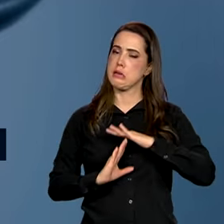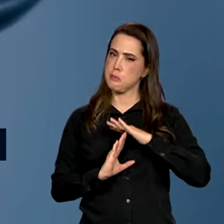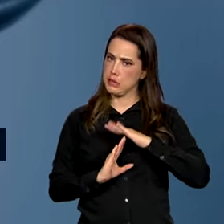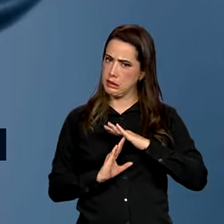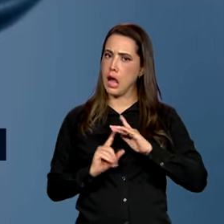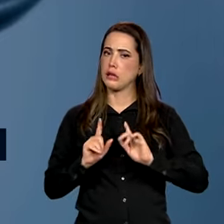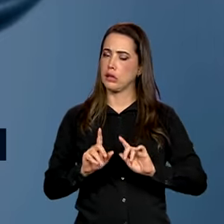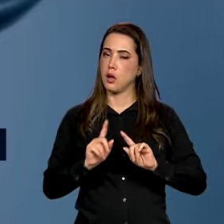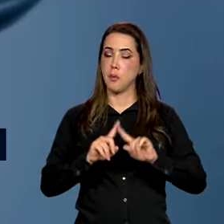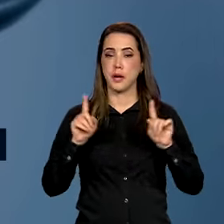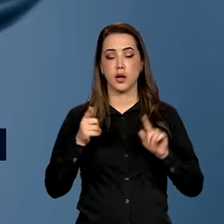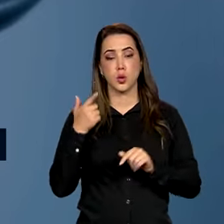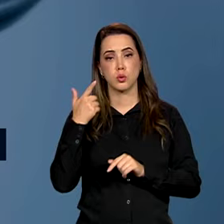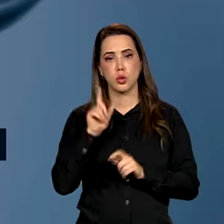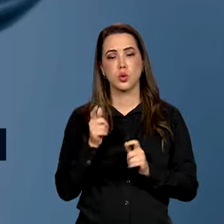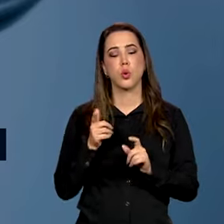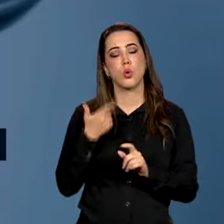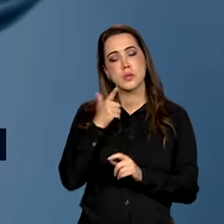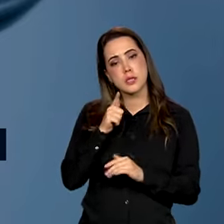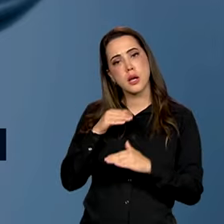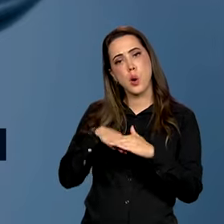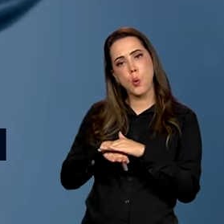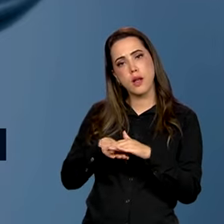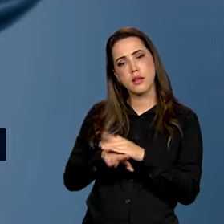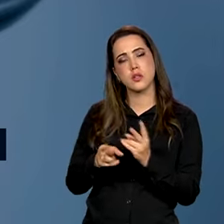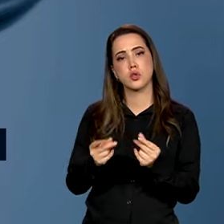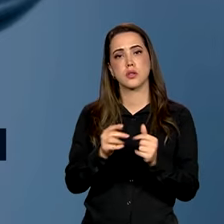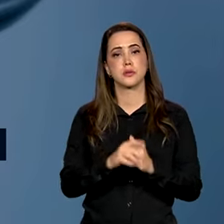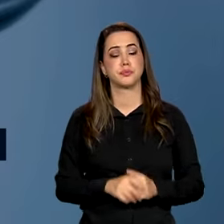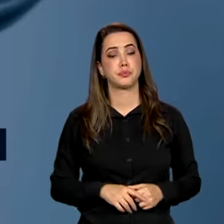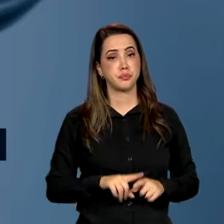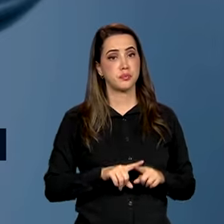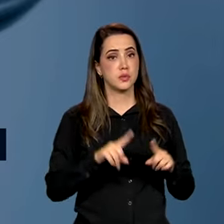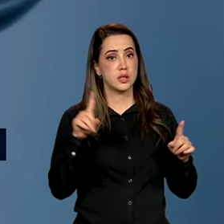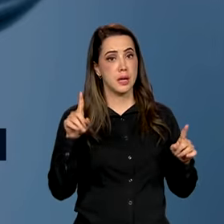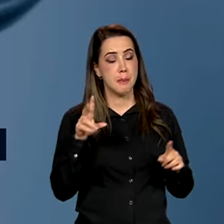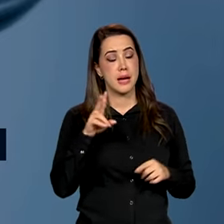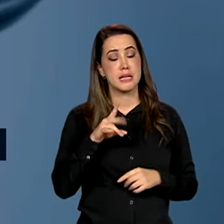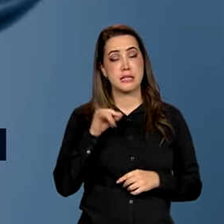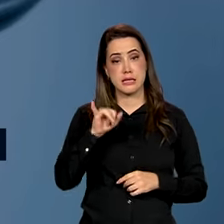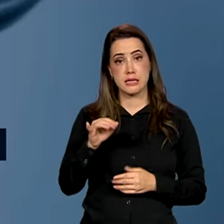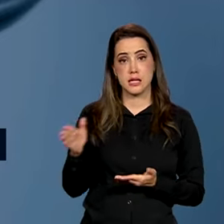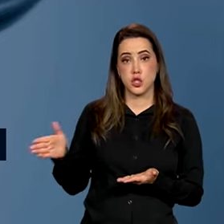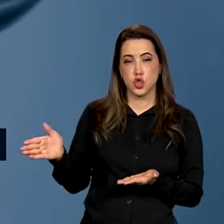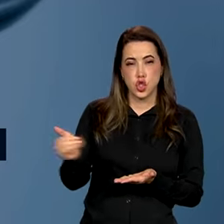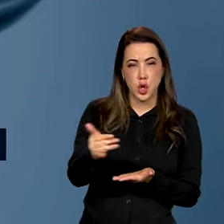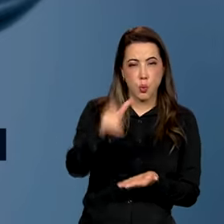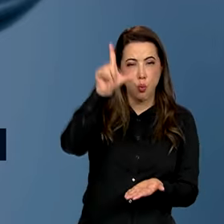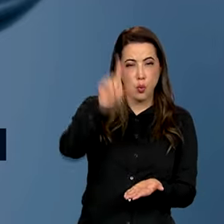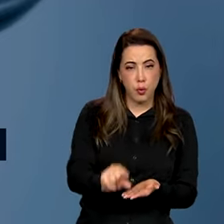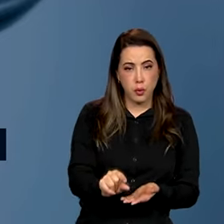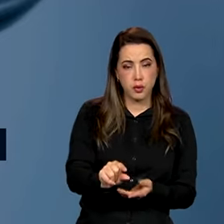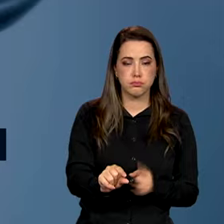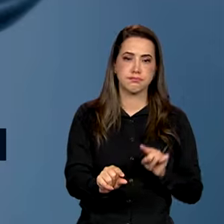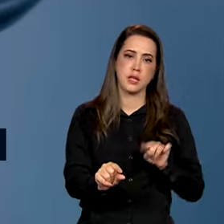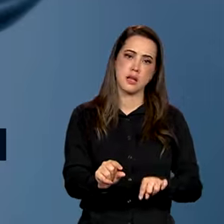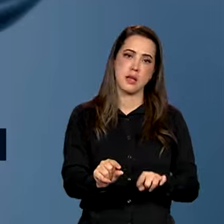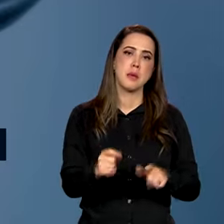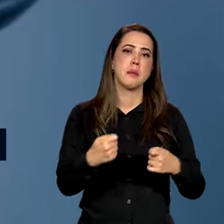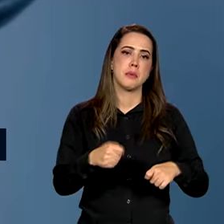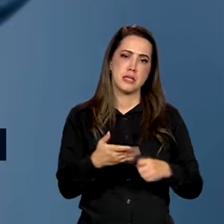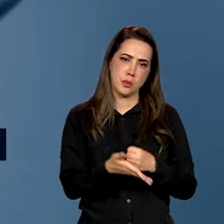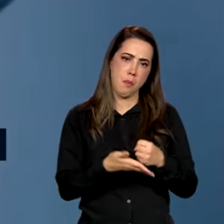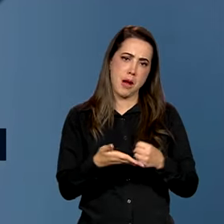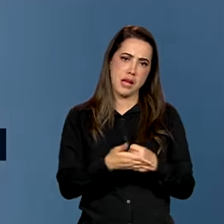para garantir que seja feito uma poupança já se houver queda acentuada da entrada de recursos para o governo um mínimo de